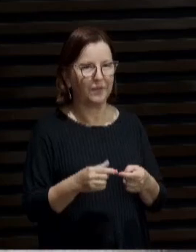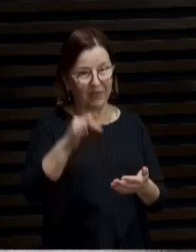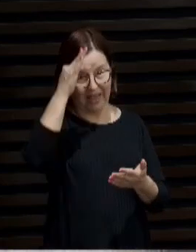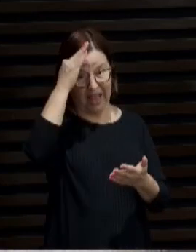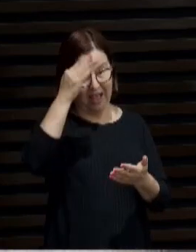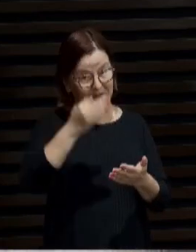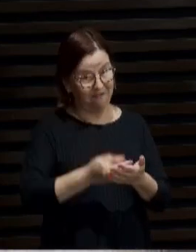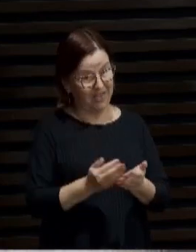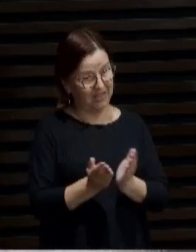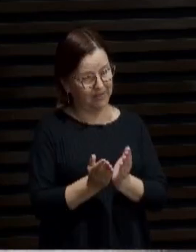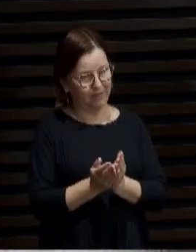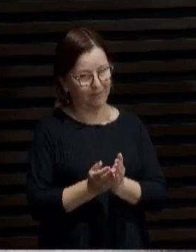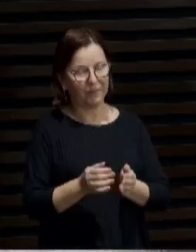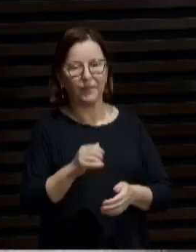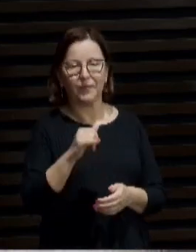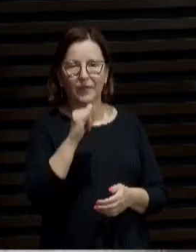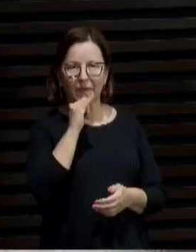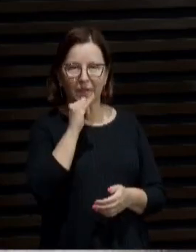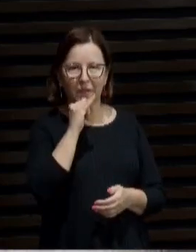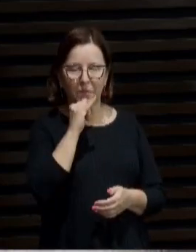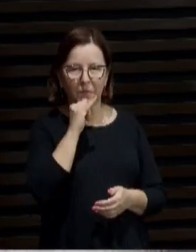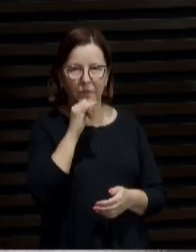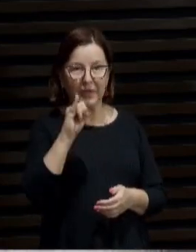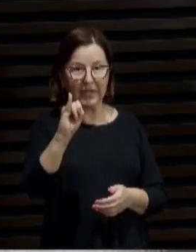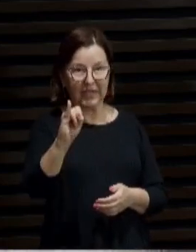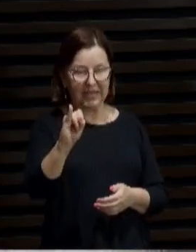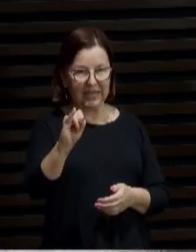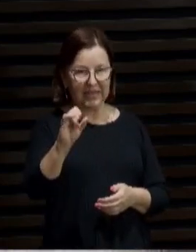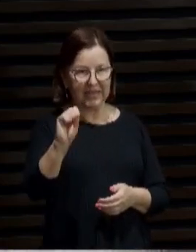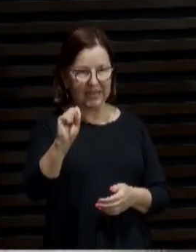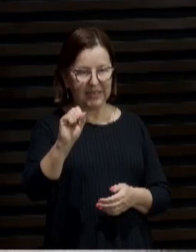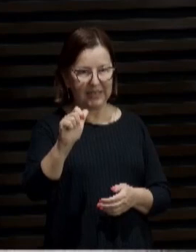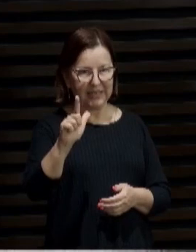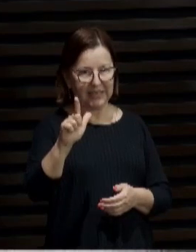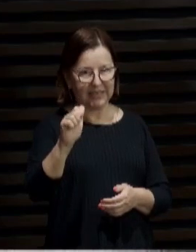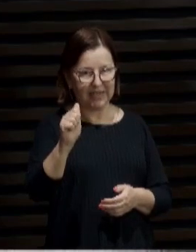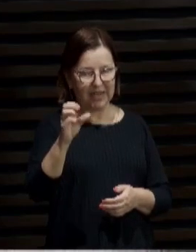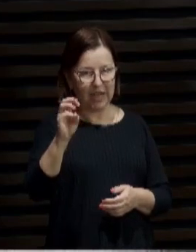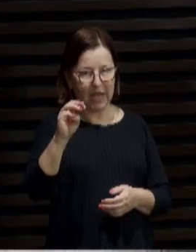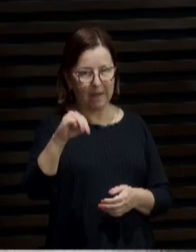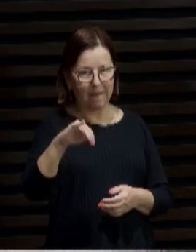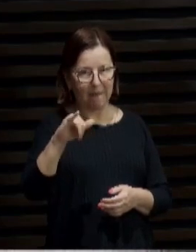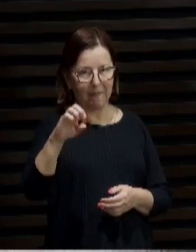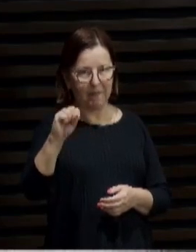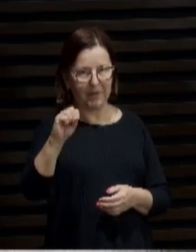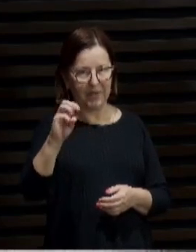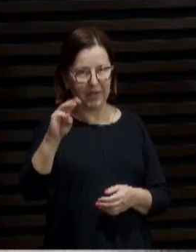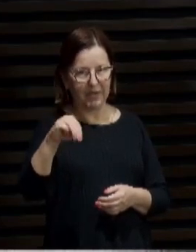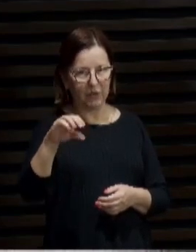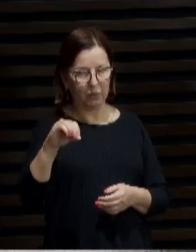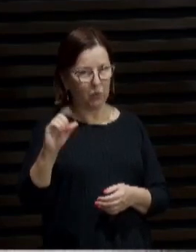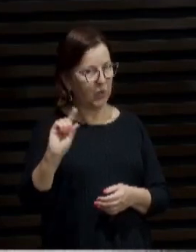própria fé cristã. Por exemplo, islamismo não é heresia. Islamismo é outra religião. Não tem nada a ver com o islamismo.